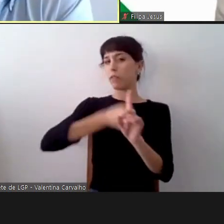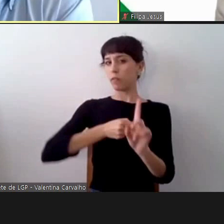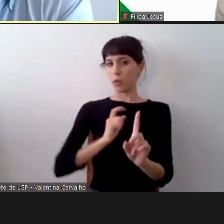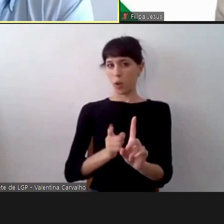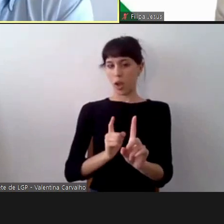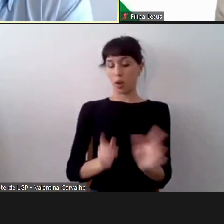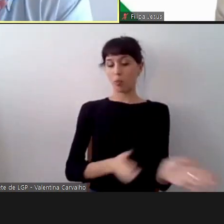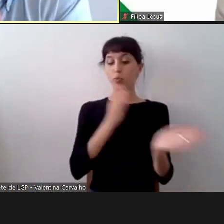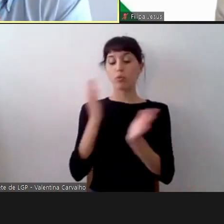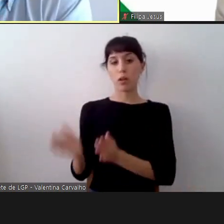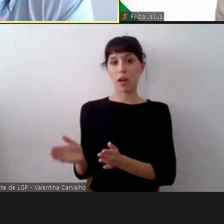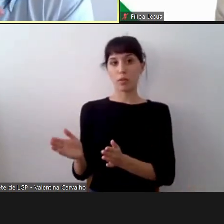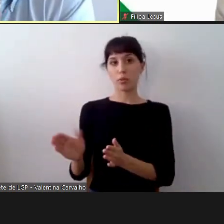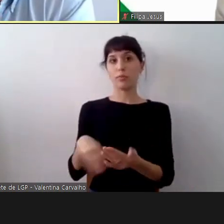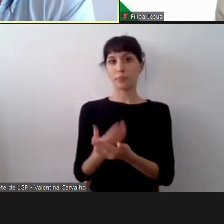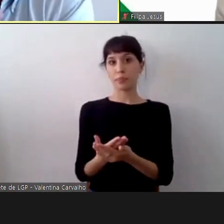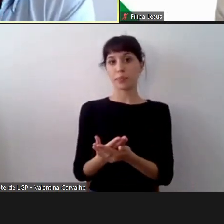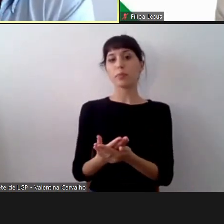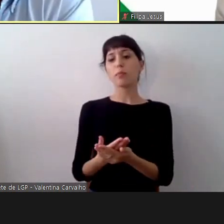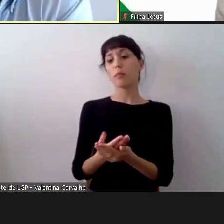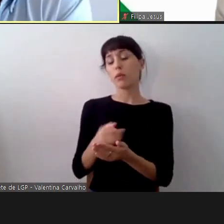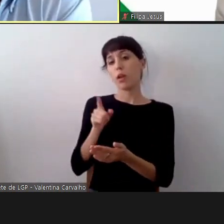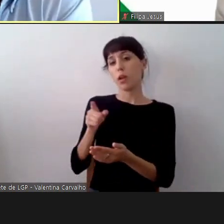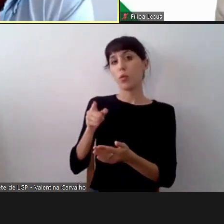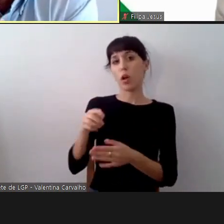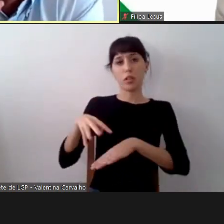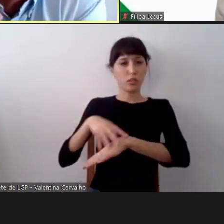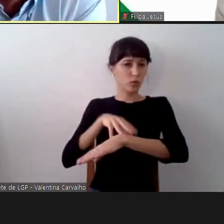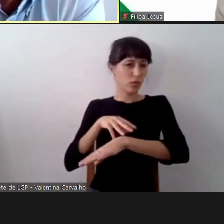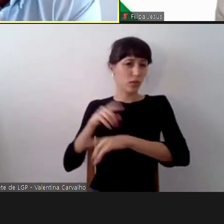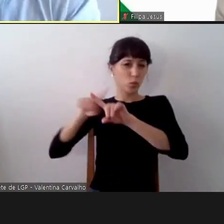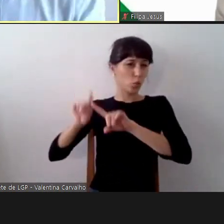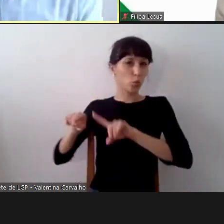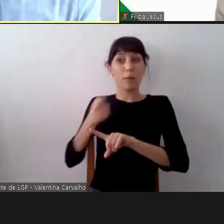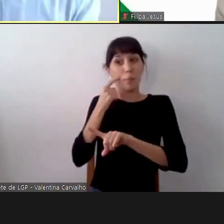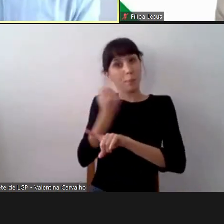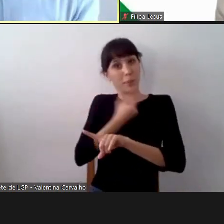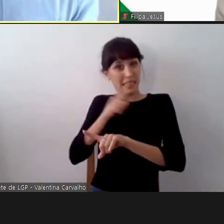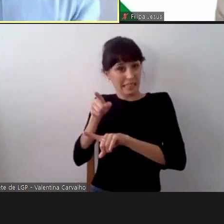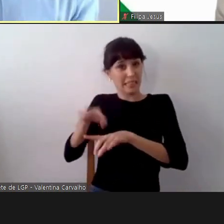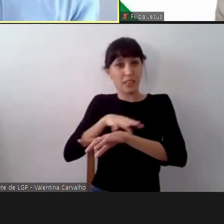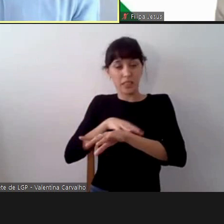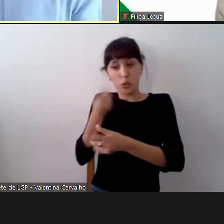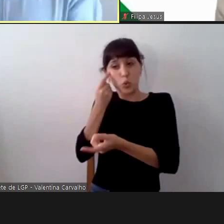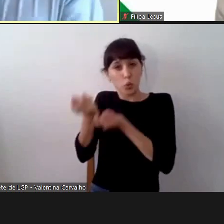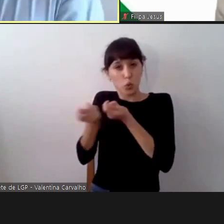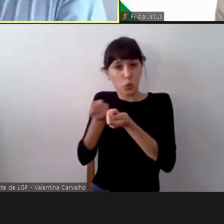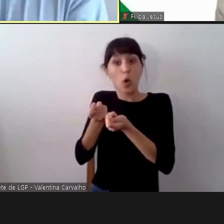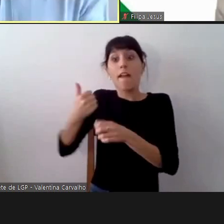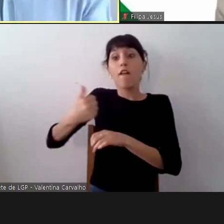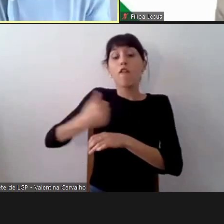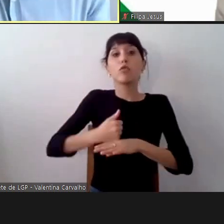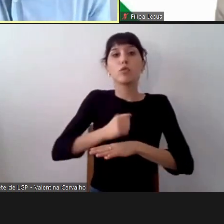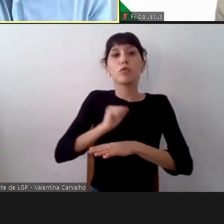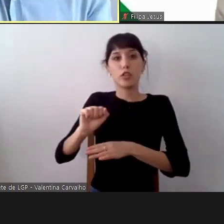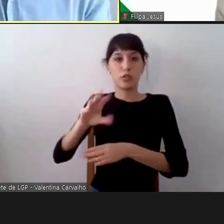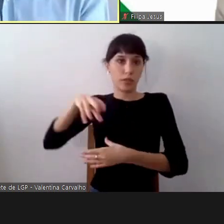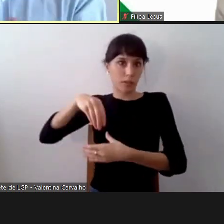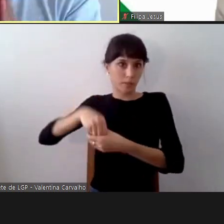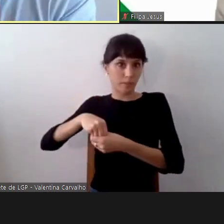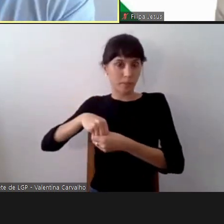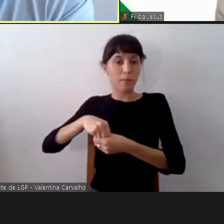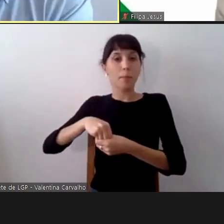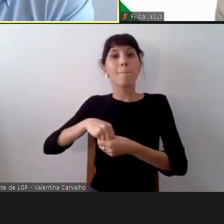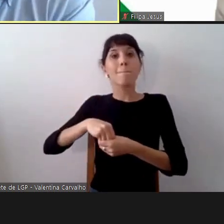lado, dos executivos, porque tem que ser através dos executivos e a mobilização dos seus trabalhadores, do 12º para